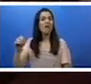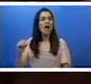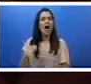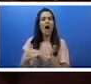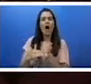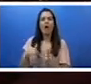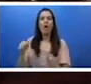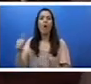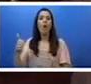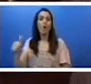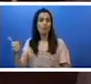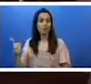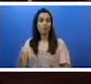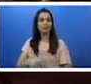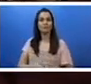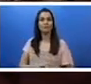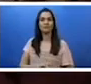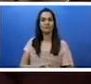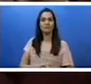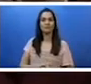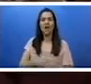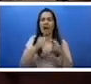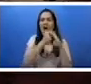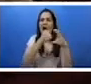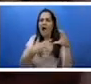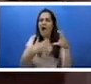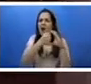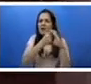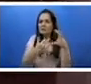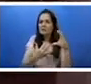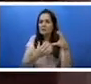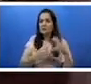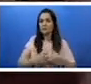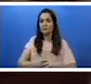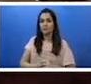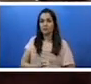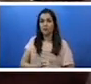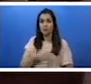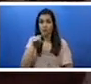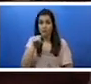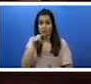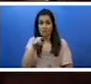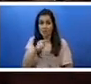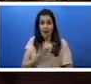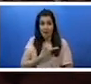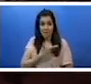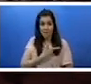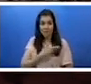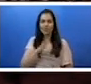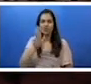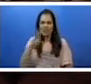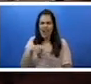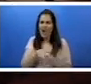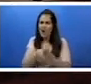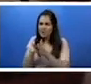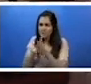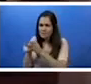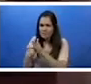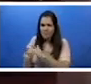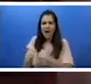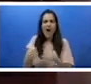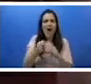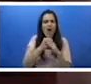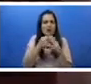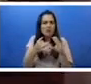bem? Classificando os meios de transporte. Você e os colegas pesquisaram sobre alguns meios de